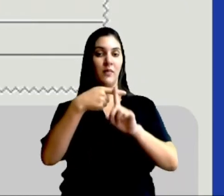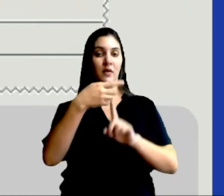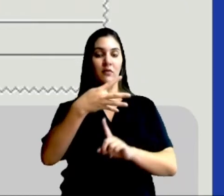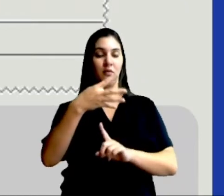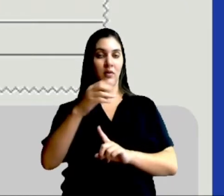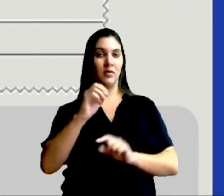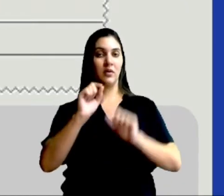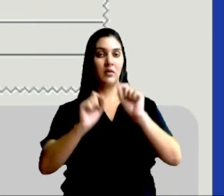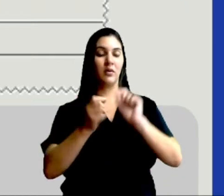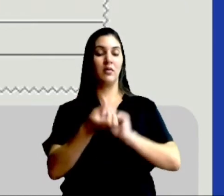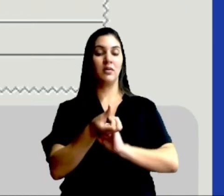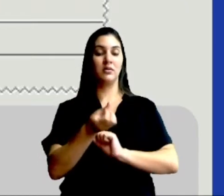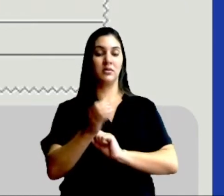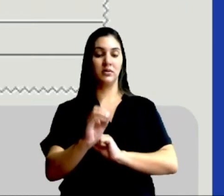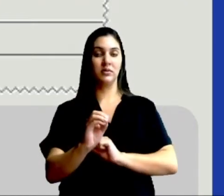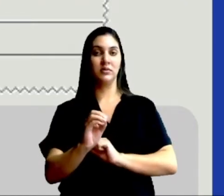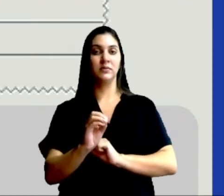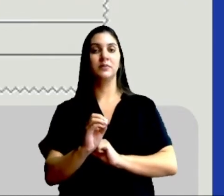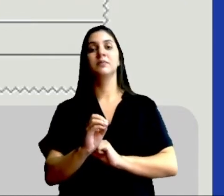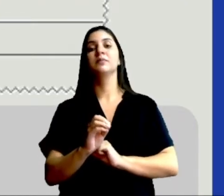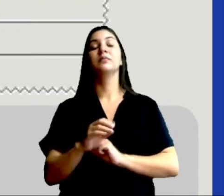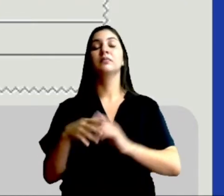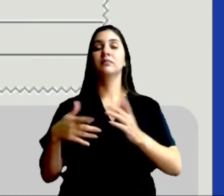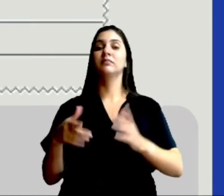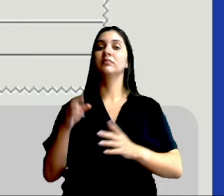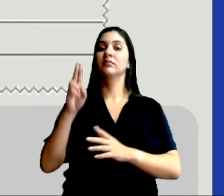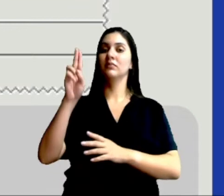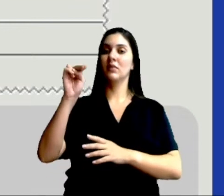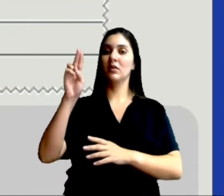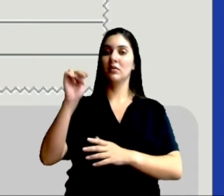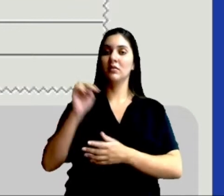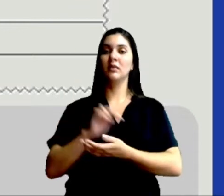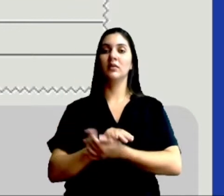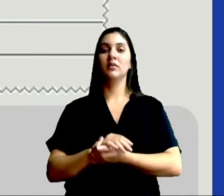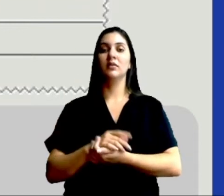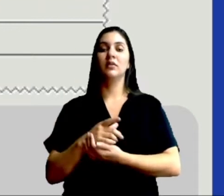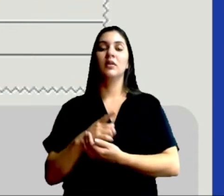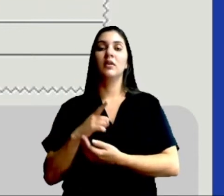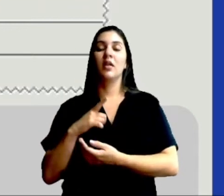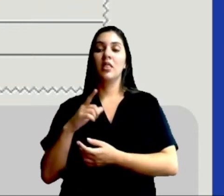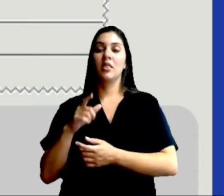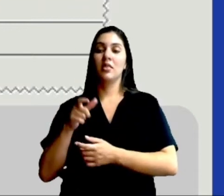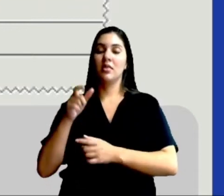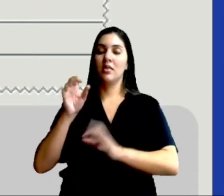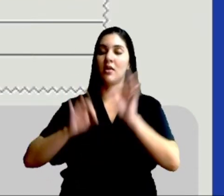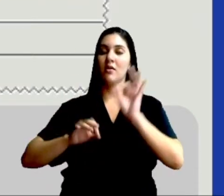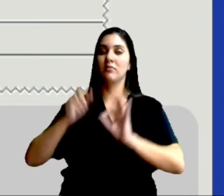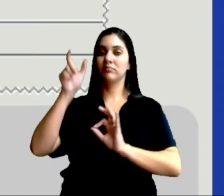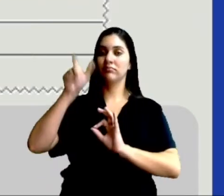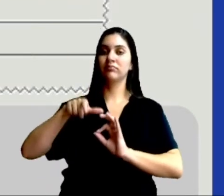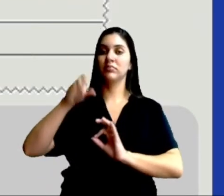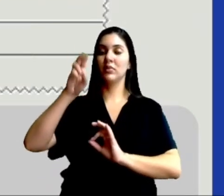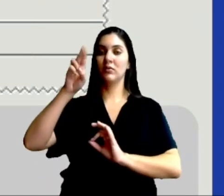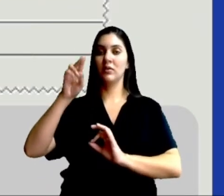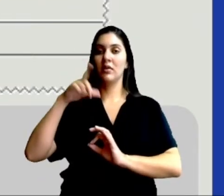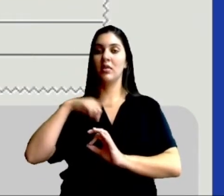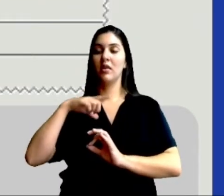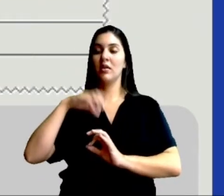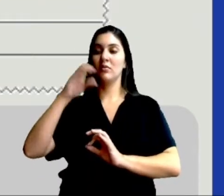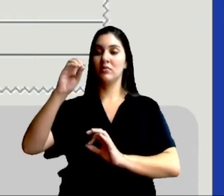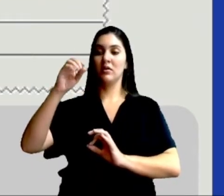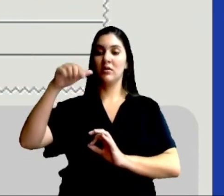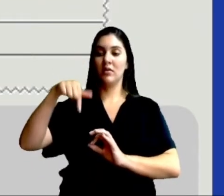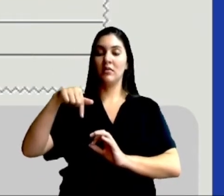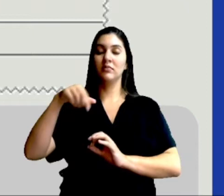mais 40, 60. E na casa das unidades, na ordem das unidades, eu tenho o 0 e o